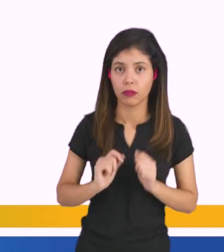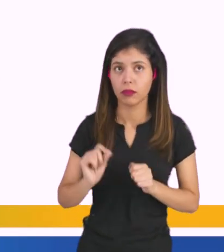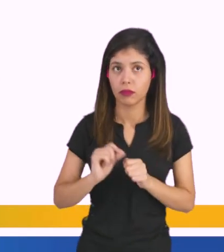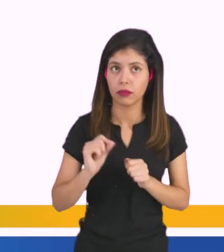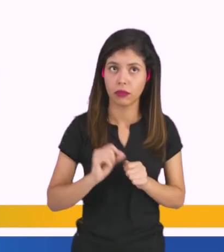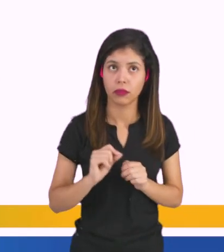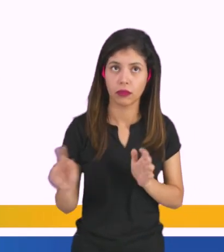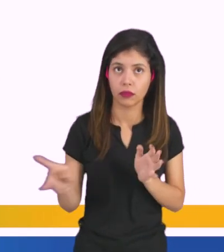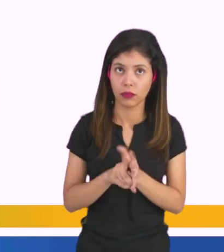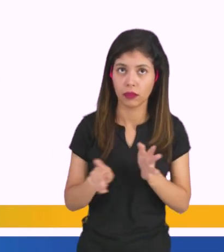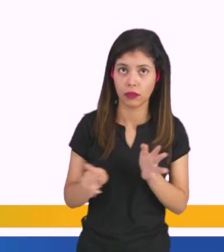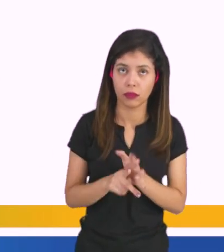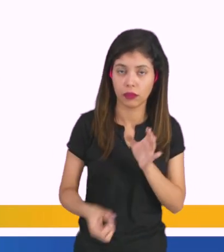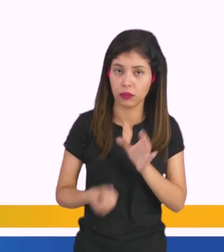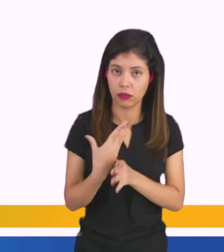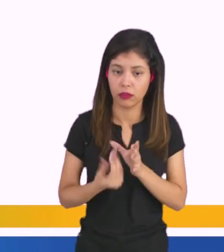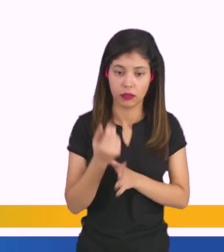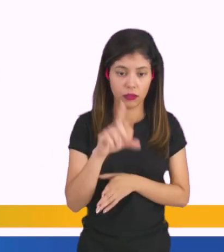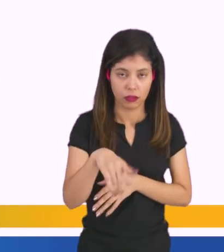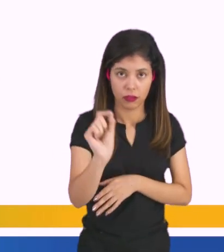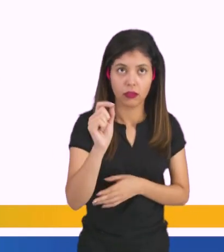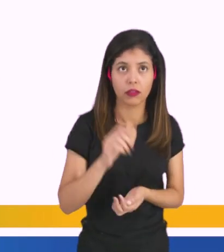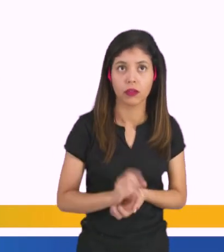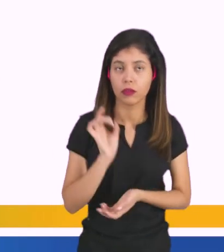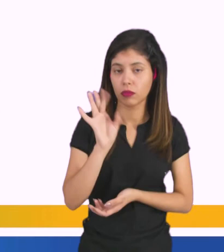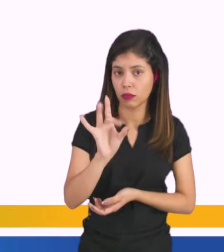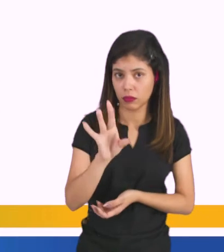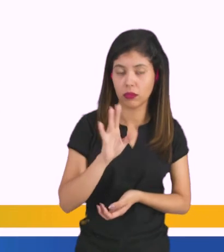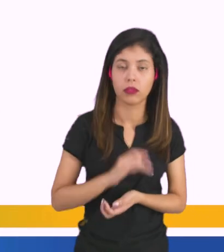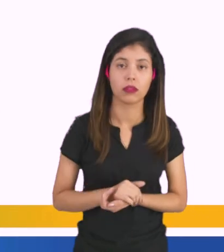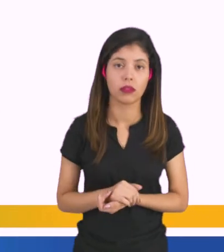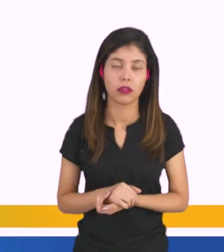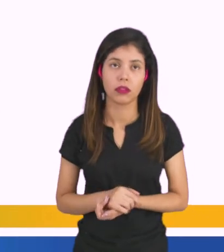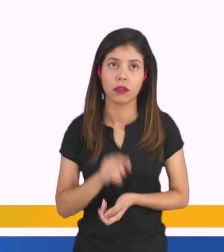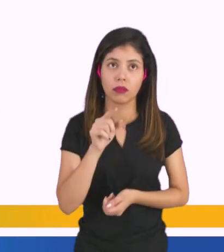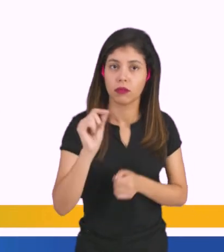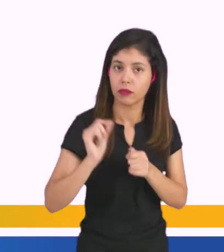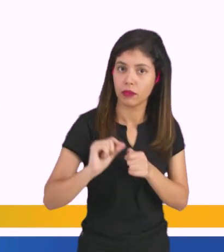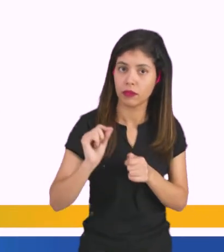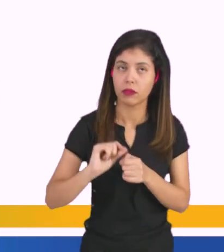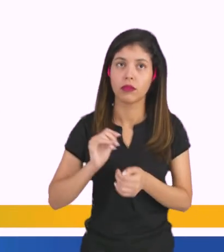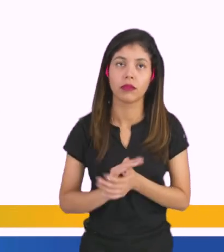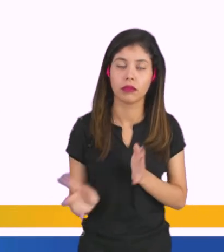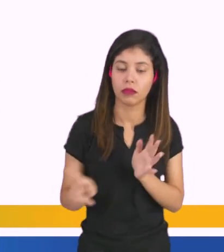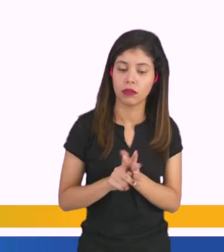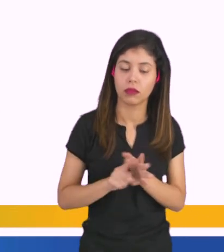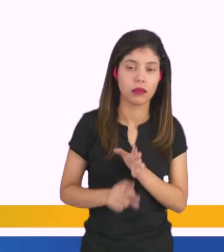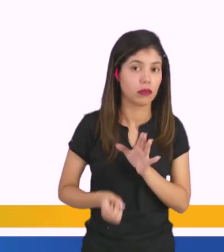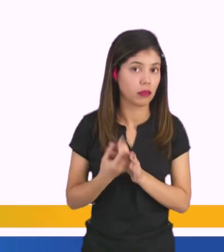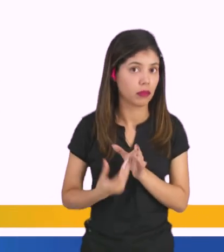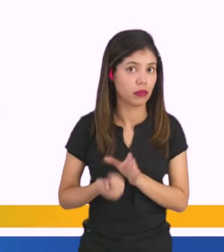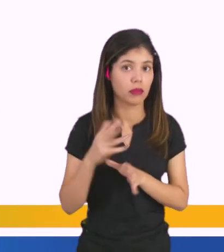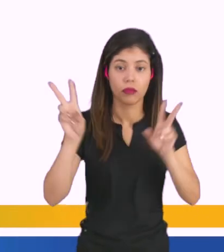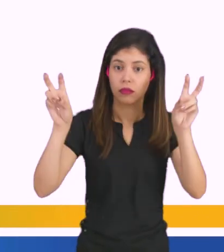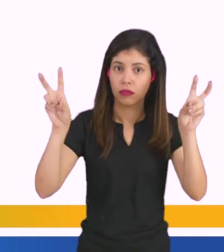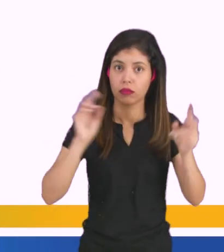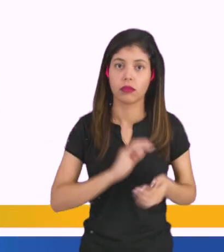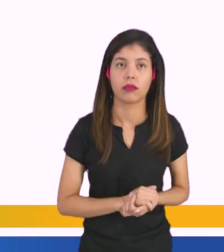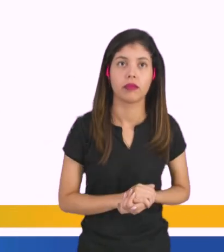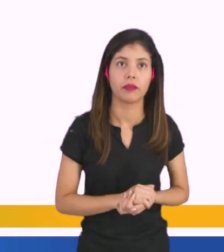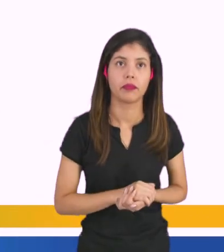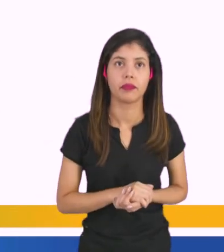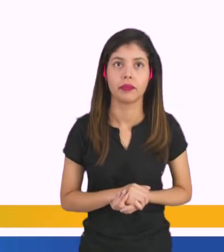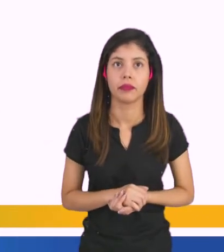Pelo princípio fundamental da contagem, basta você fazer o produto desses termos, ou